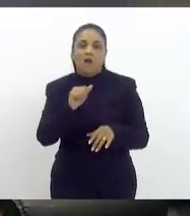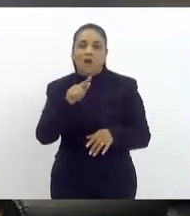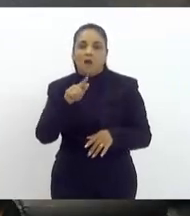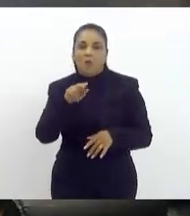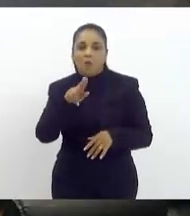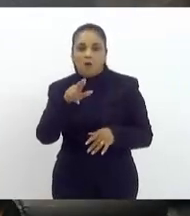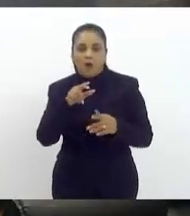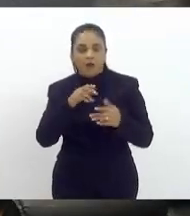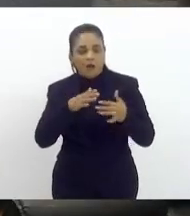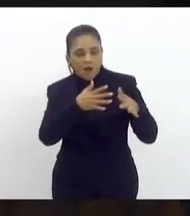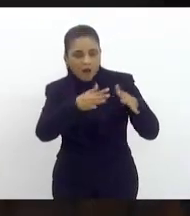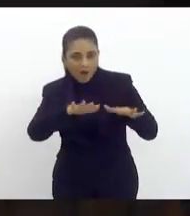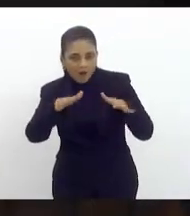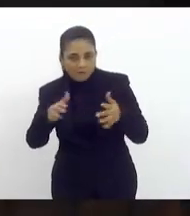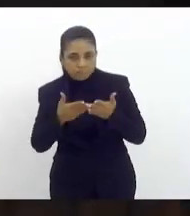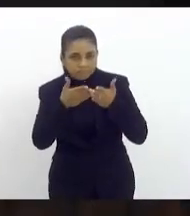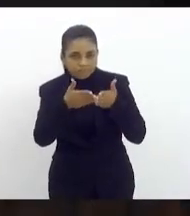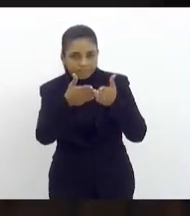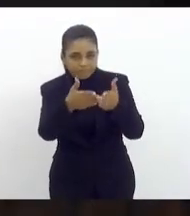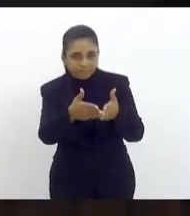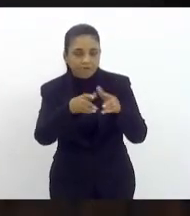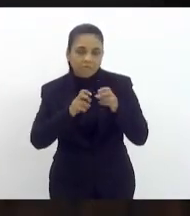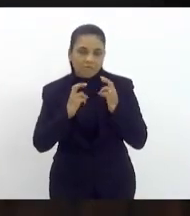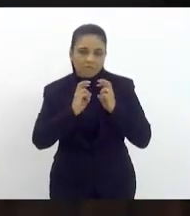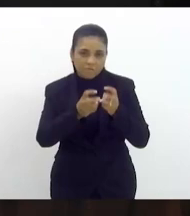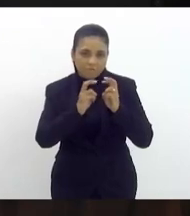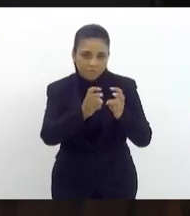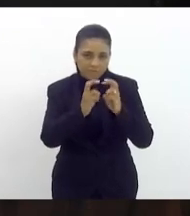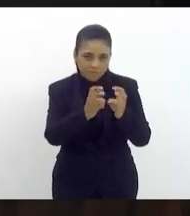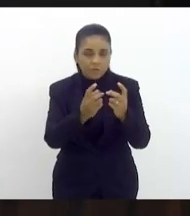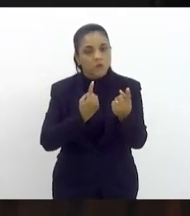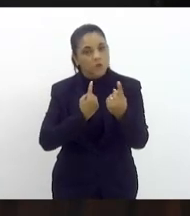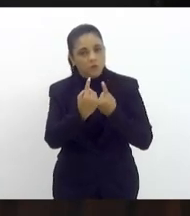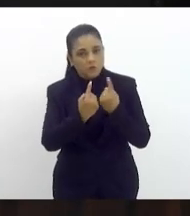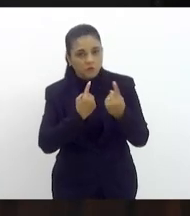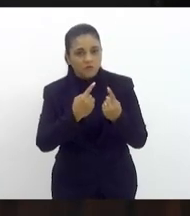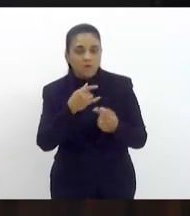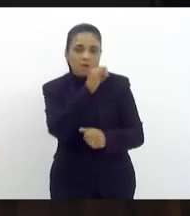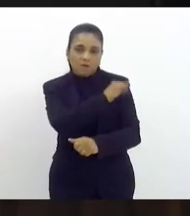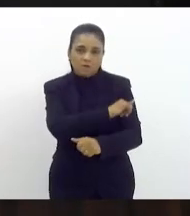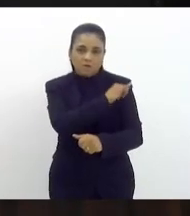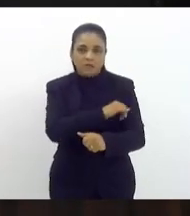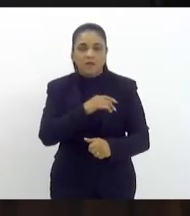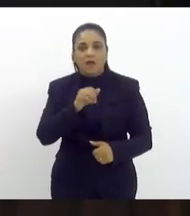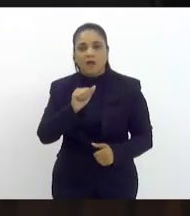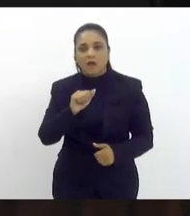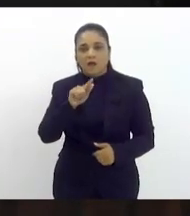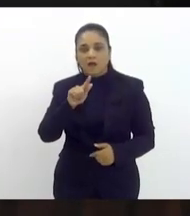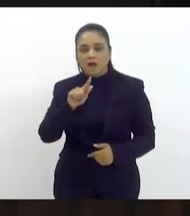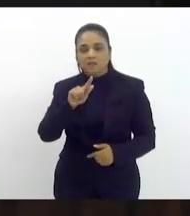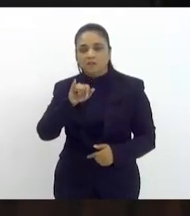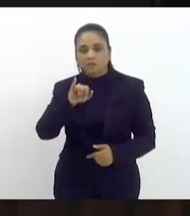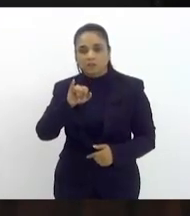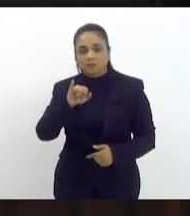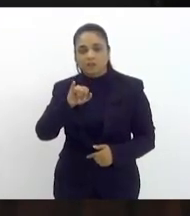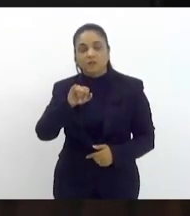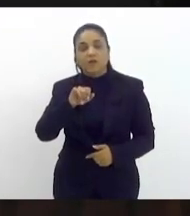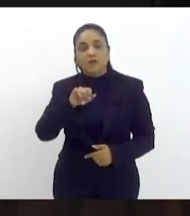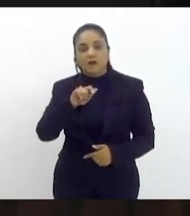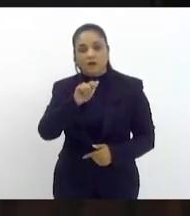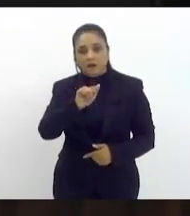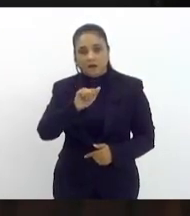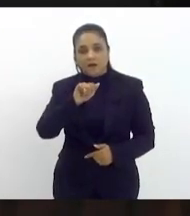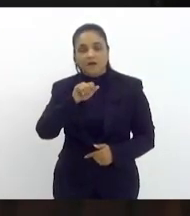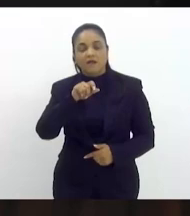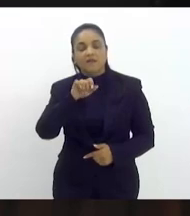Ferroviários, Metroviários e de Rodovias do Estado do Rio de Janeiro, a AGETRANSP. A apreciação dessa matéria obedecerá ao